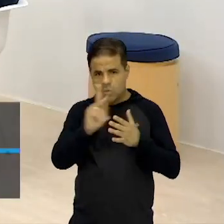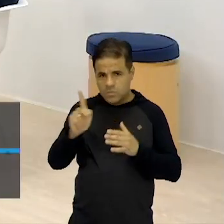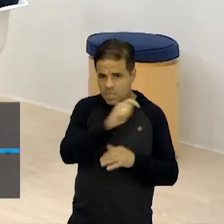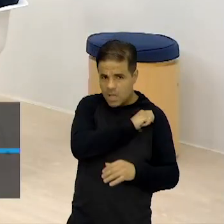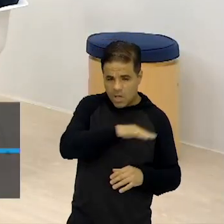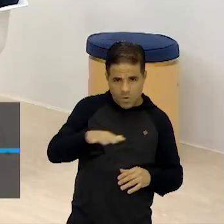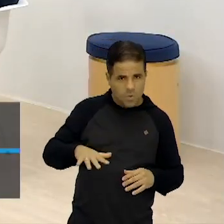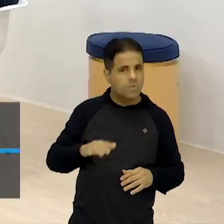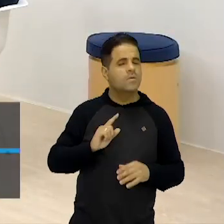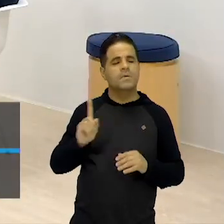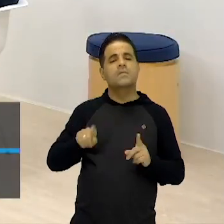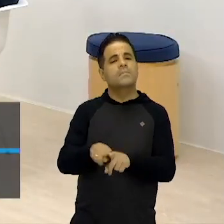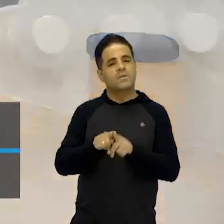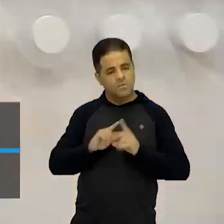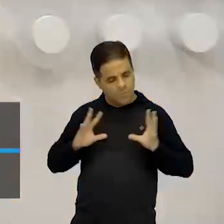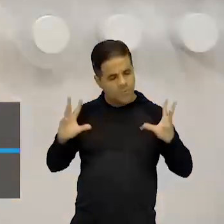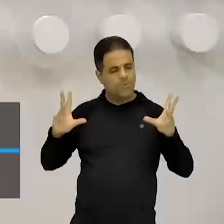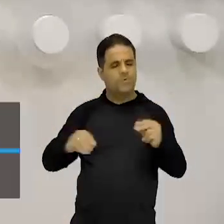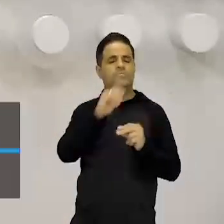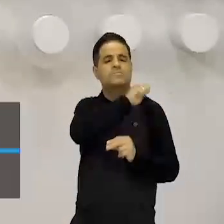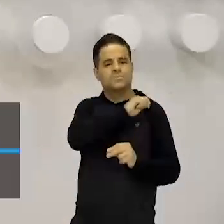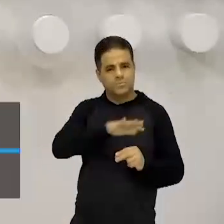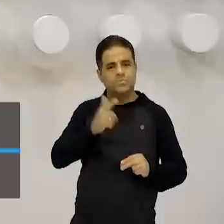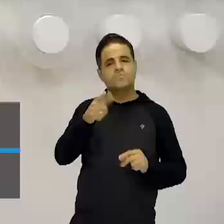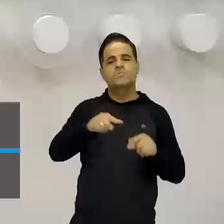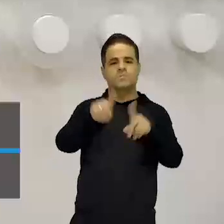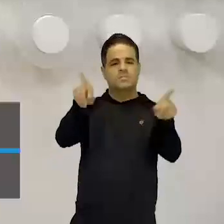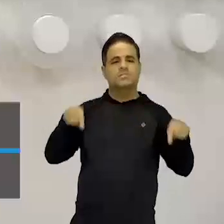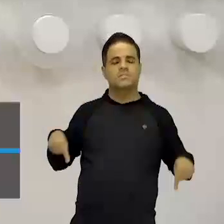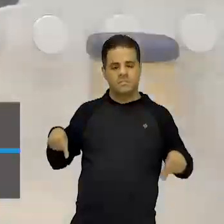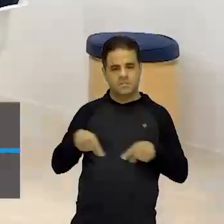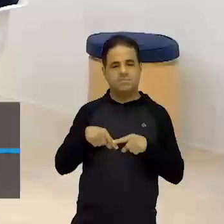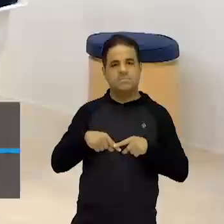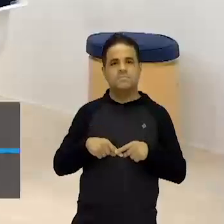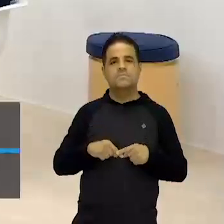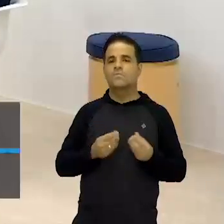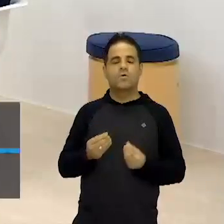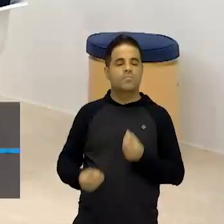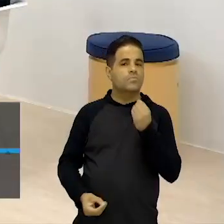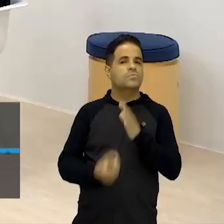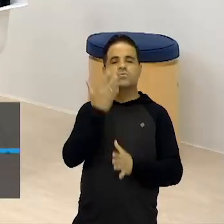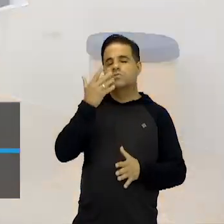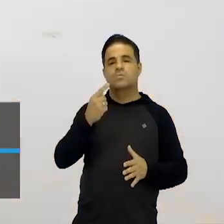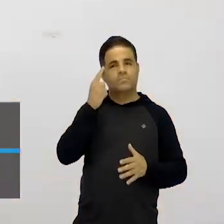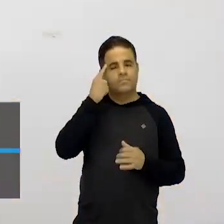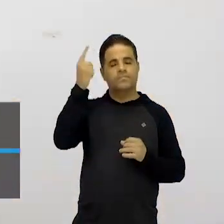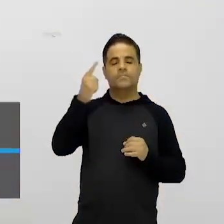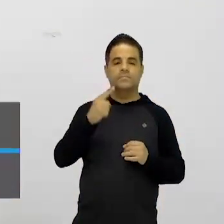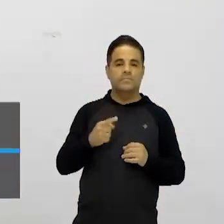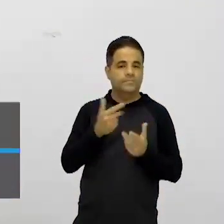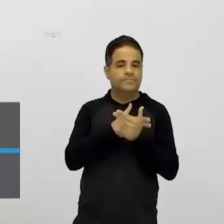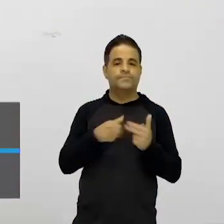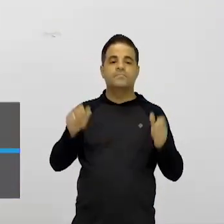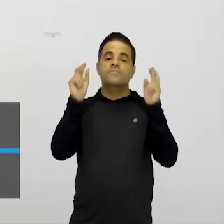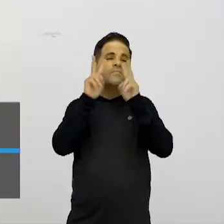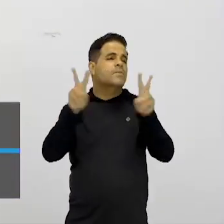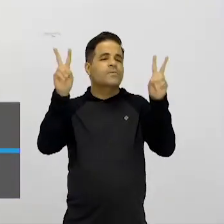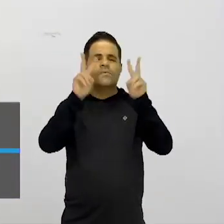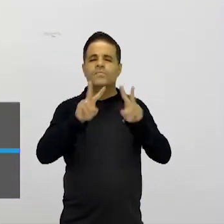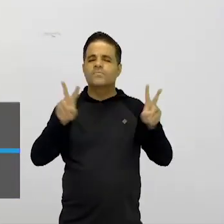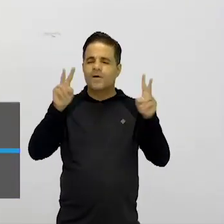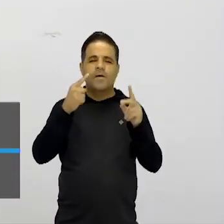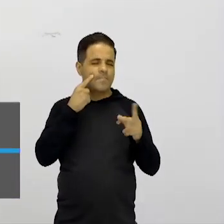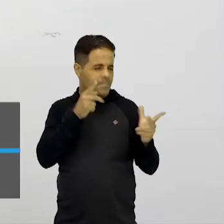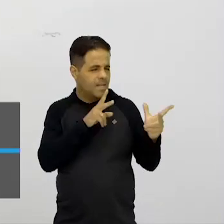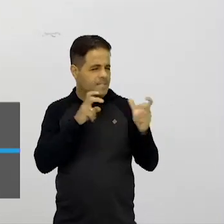alunos que a gente dá aula, mas também com os alunos das outras salas. E quando é que surgiu a ideia dessa coisa do visual, né? Vocês